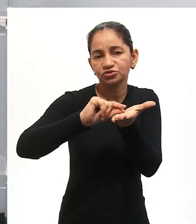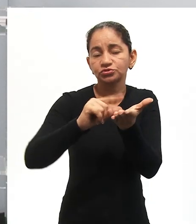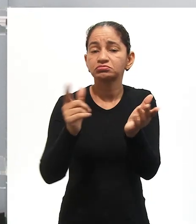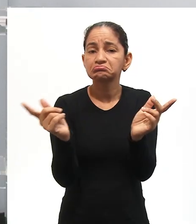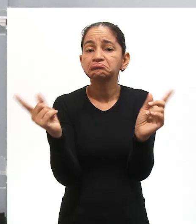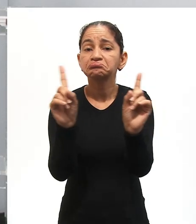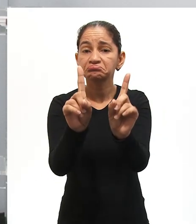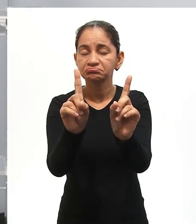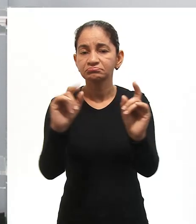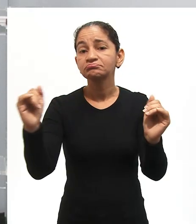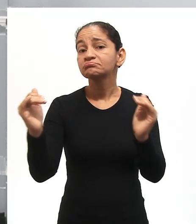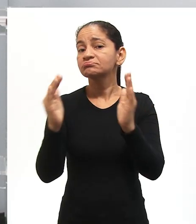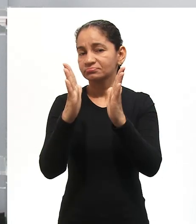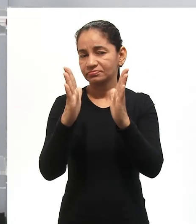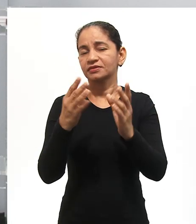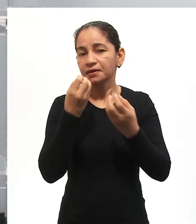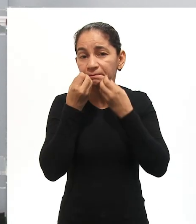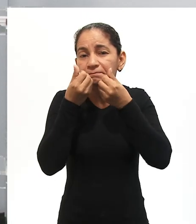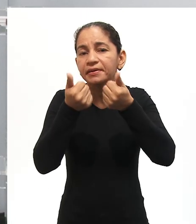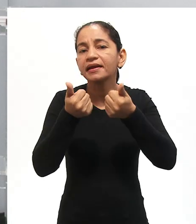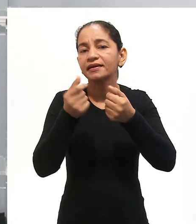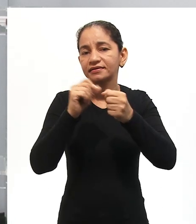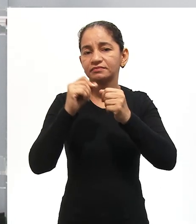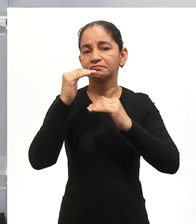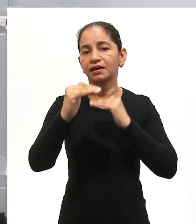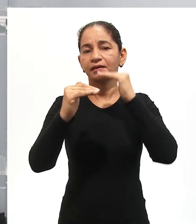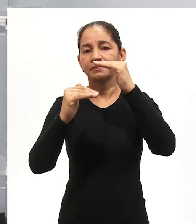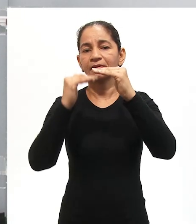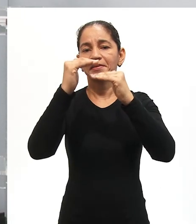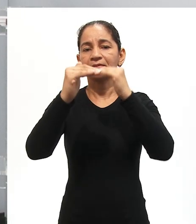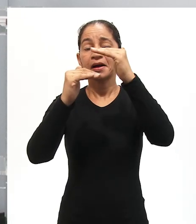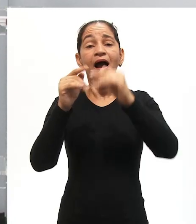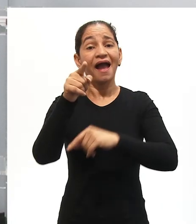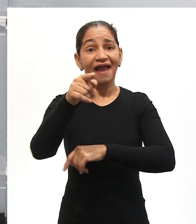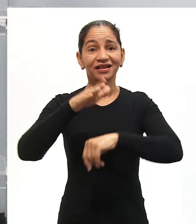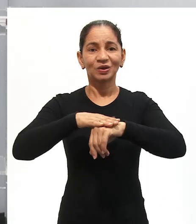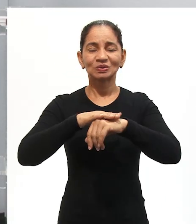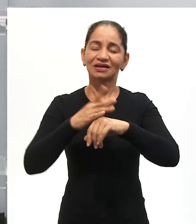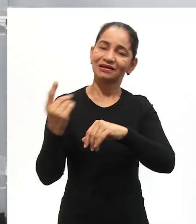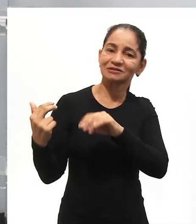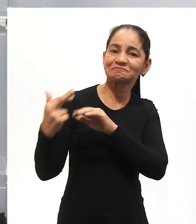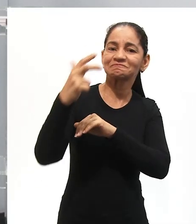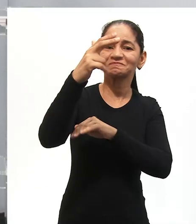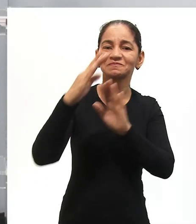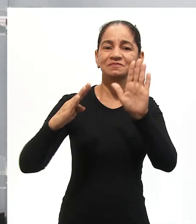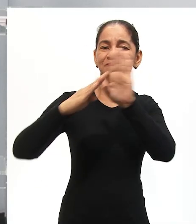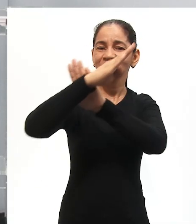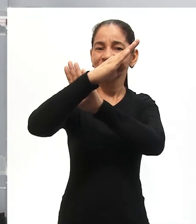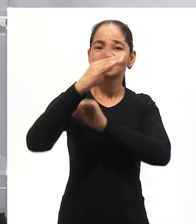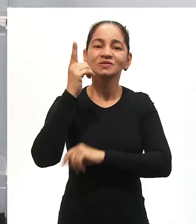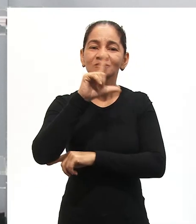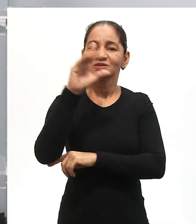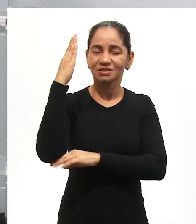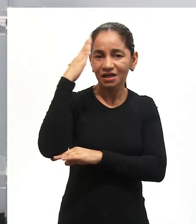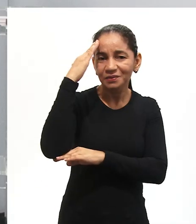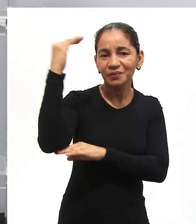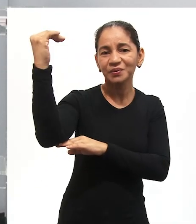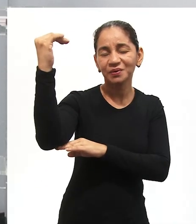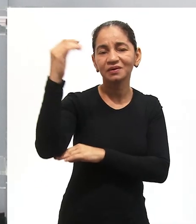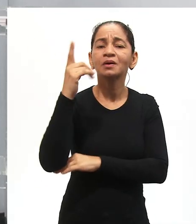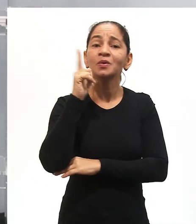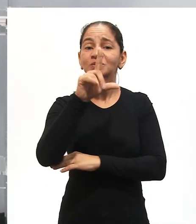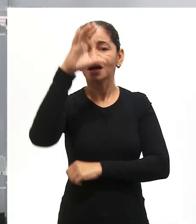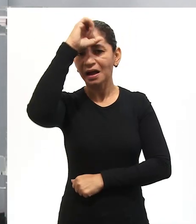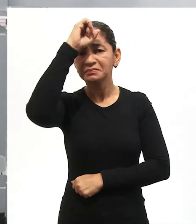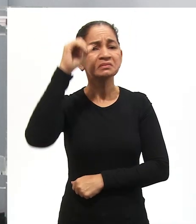Então, quando eu construo algo com carinho, lá na frente, o aluno ele vai conseguir compreender e avançar, e